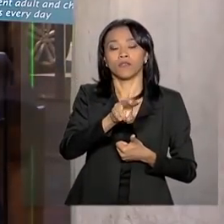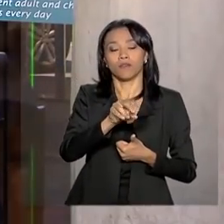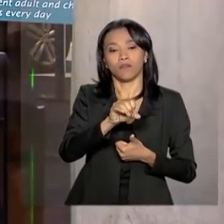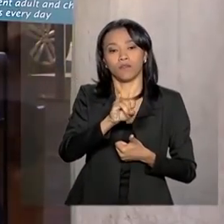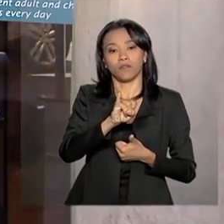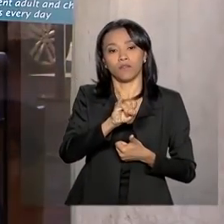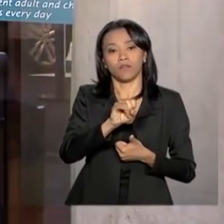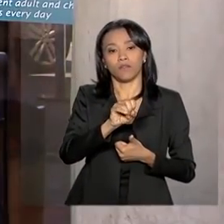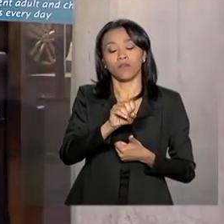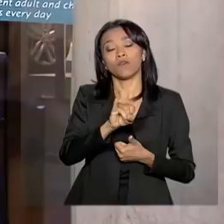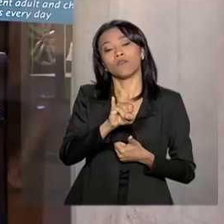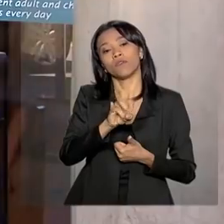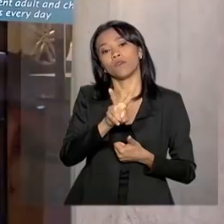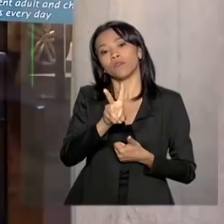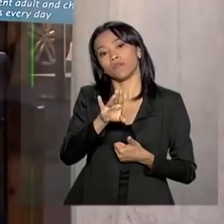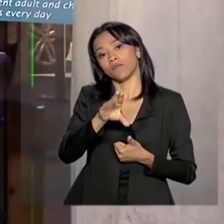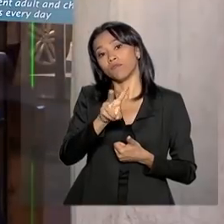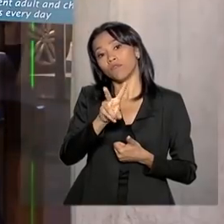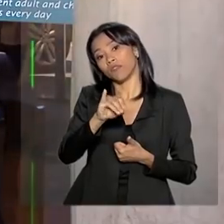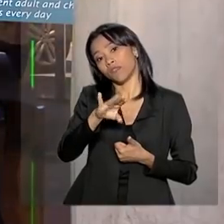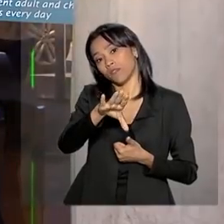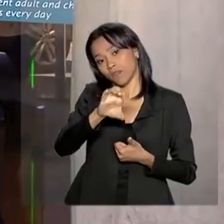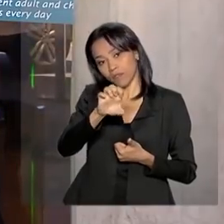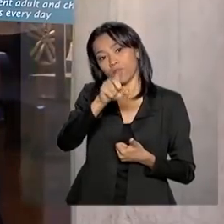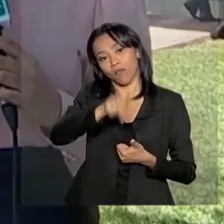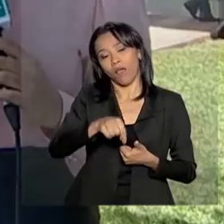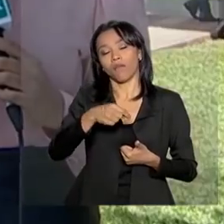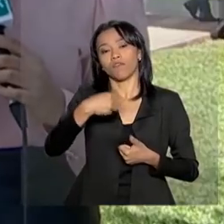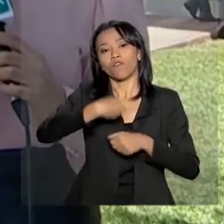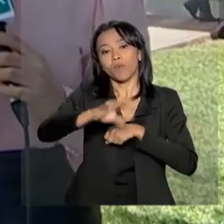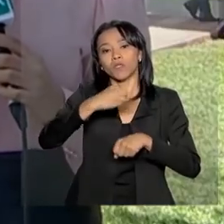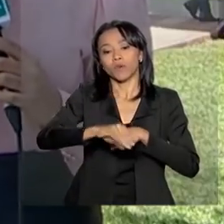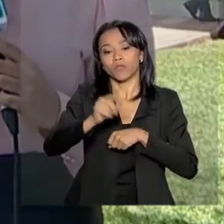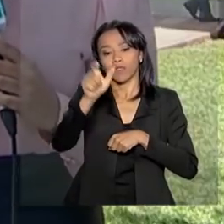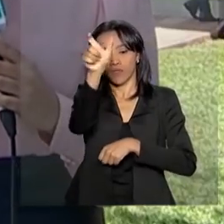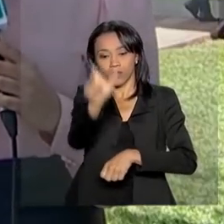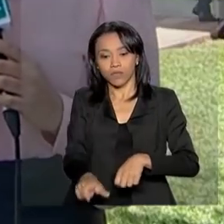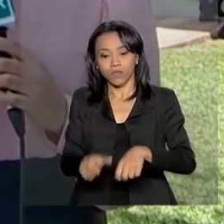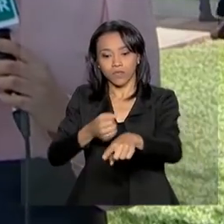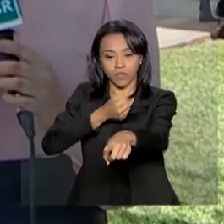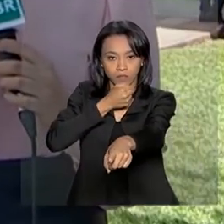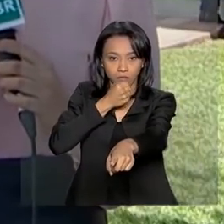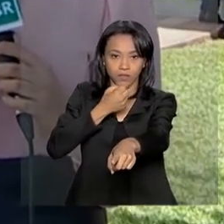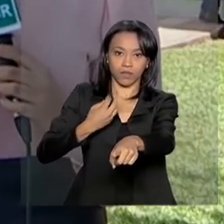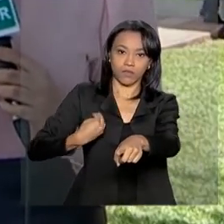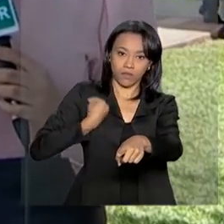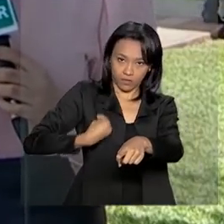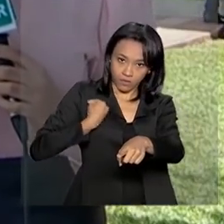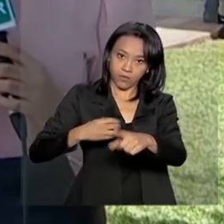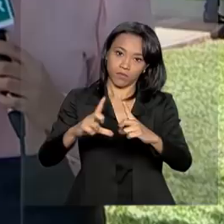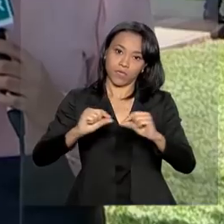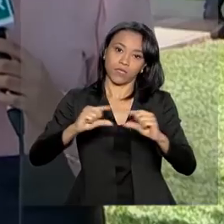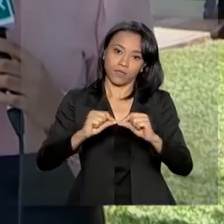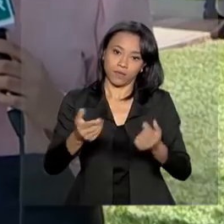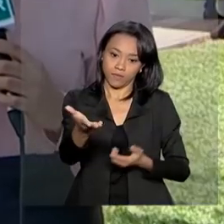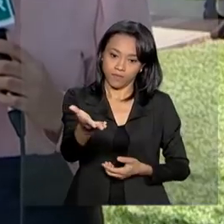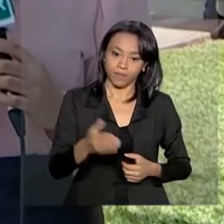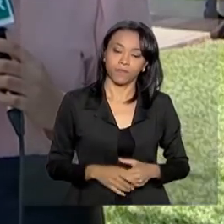respeito do Hamilton Mourão é a repórter Gabriela Noronha, que está em Brasília. Gabriela.